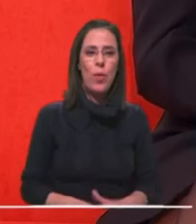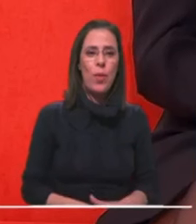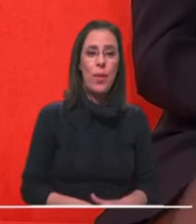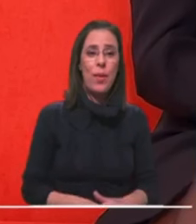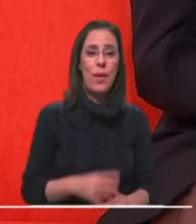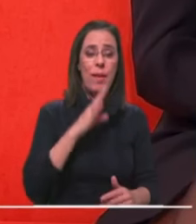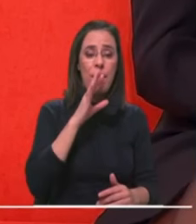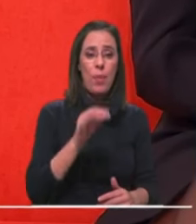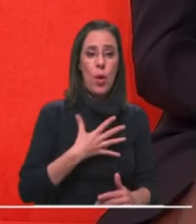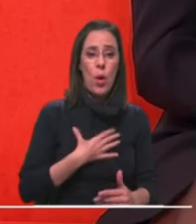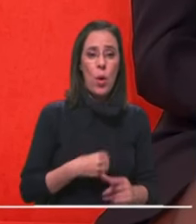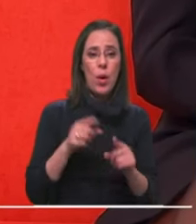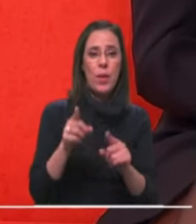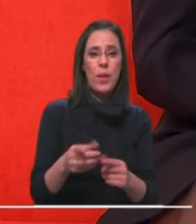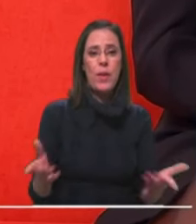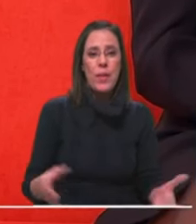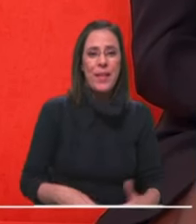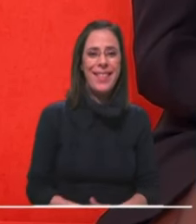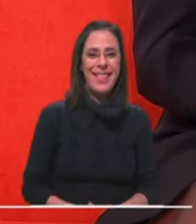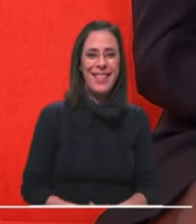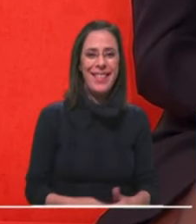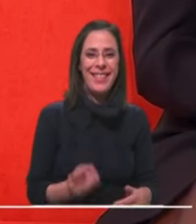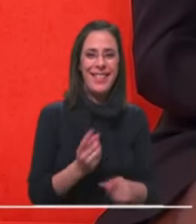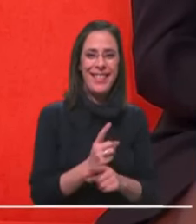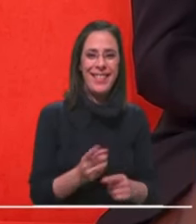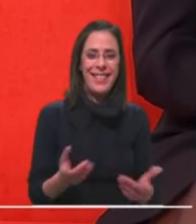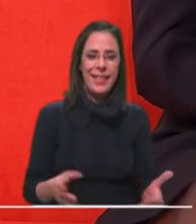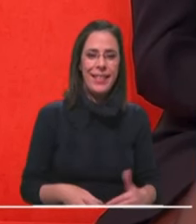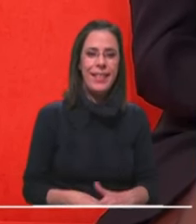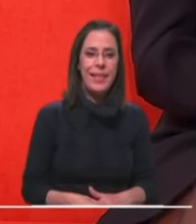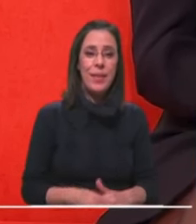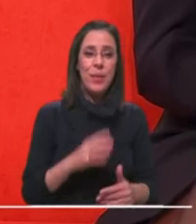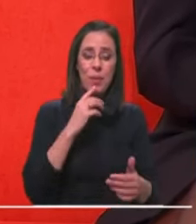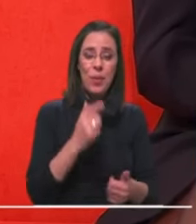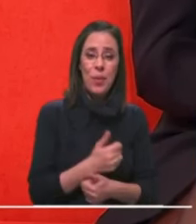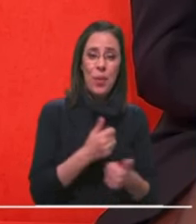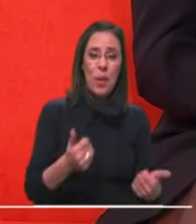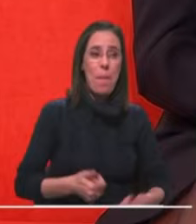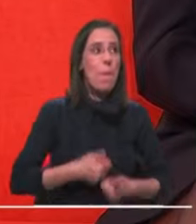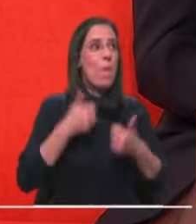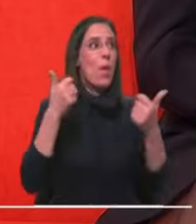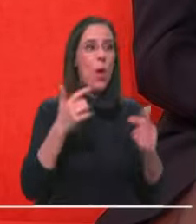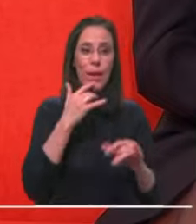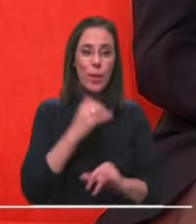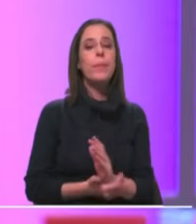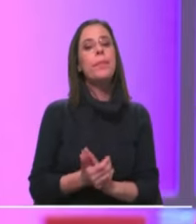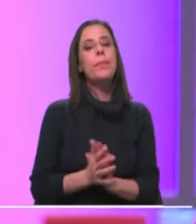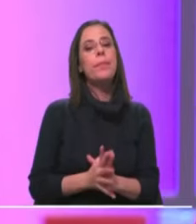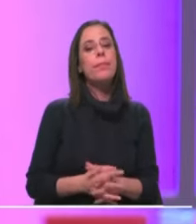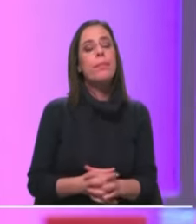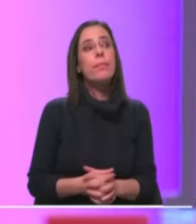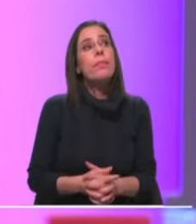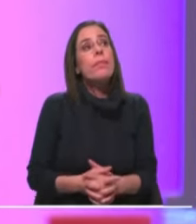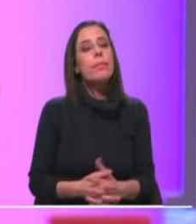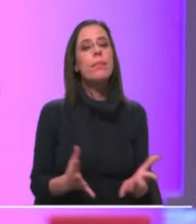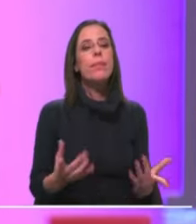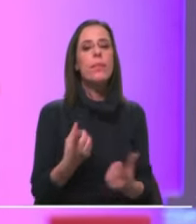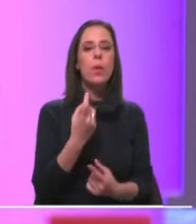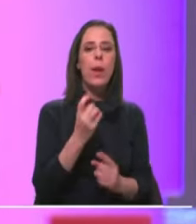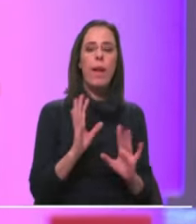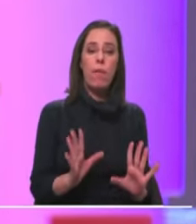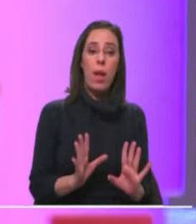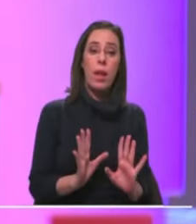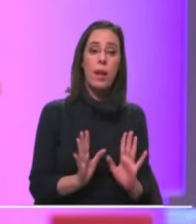Aliás a minha família toda gosta imenso dele por ISO isso correu tudo melhor não melhor era impossível agora o que é que falta